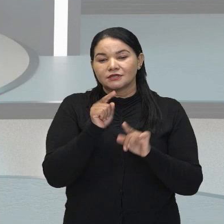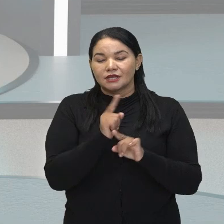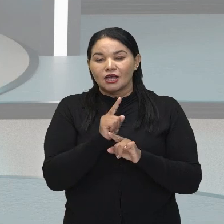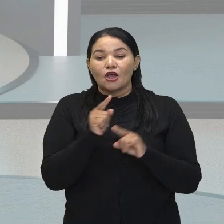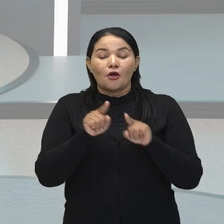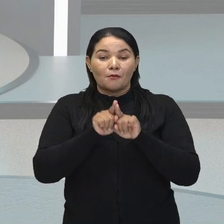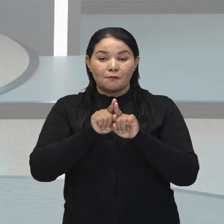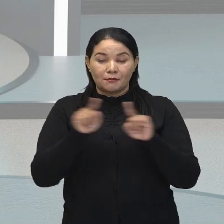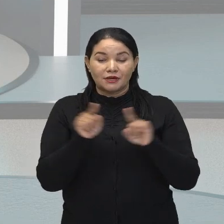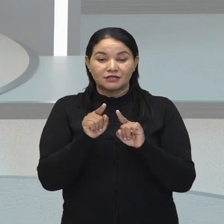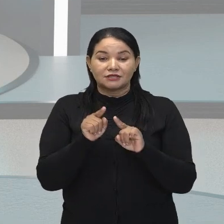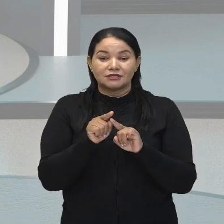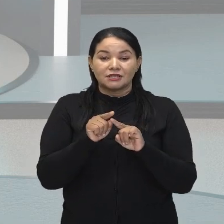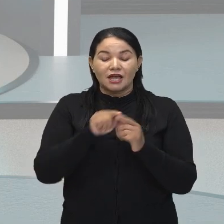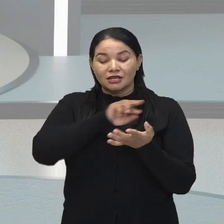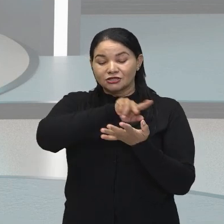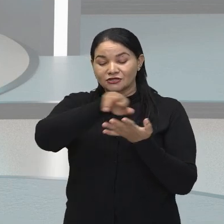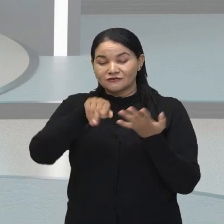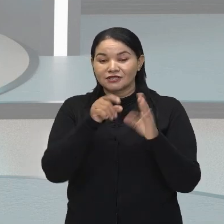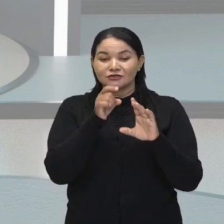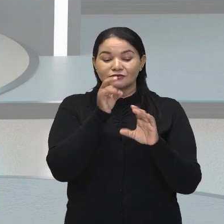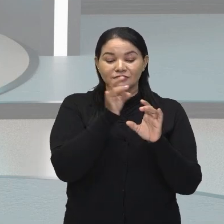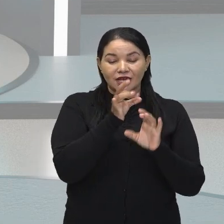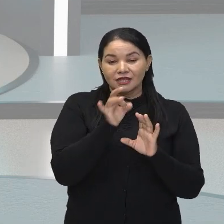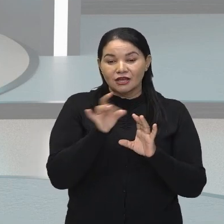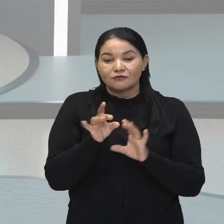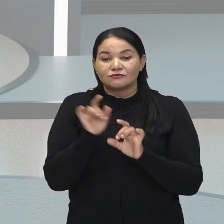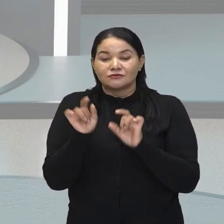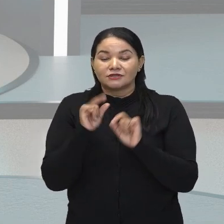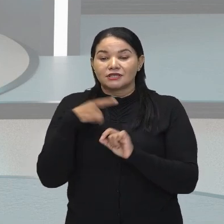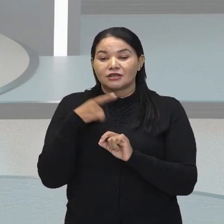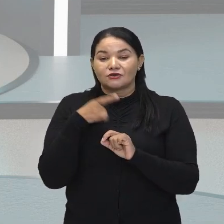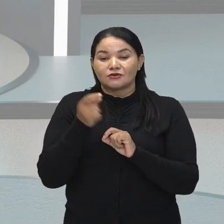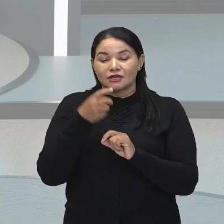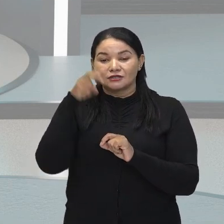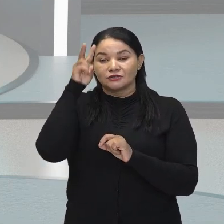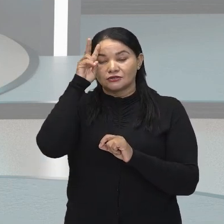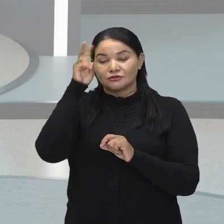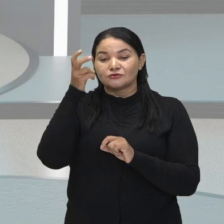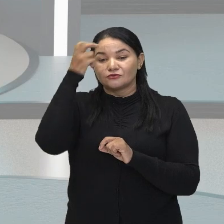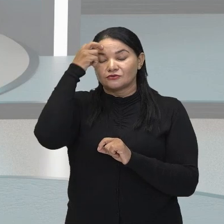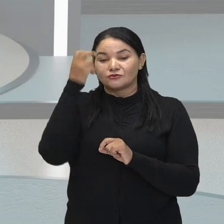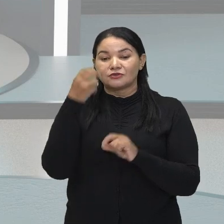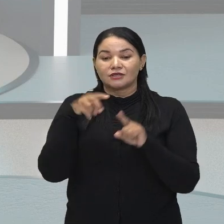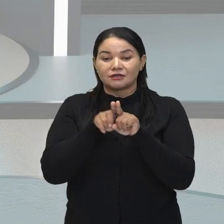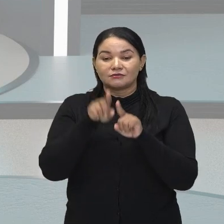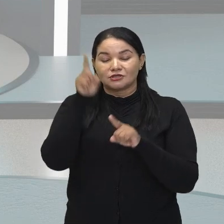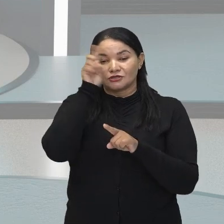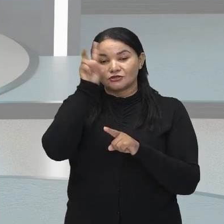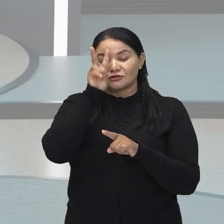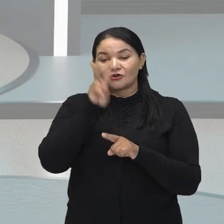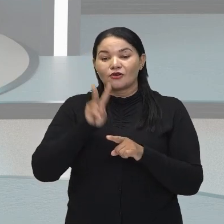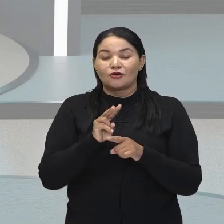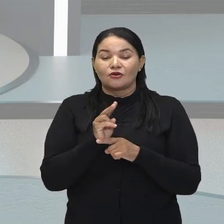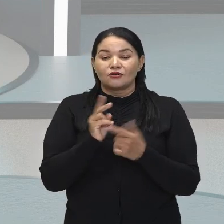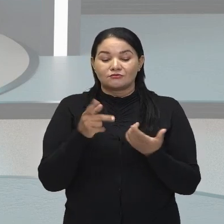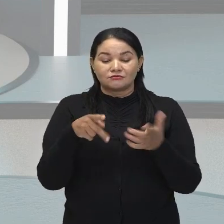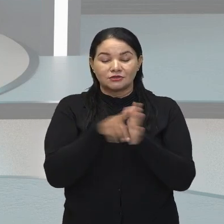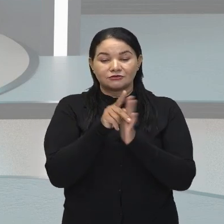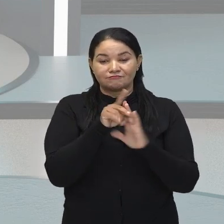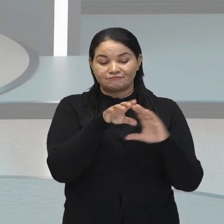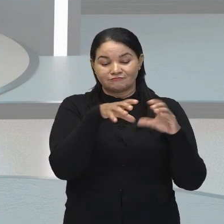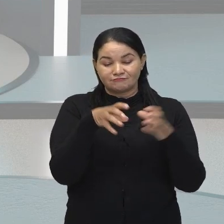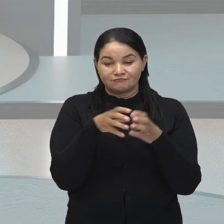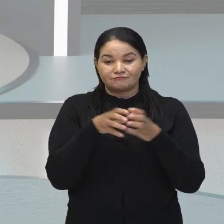uma questão cultural, trazem consigo a história de um povo. Seja até mesmo dentro